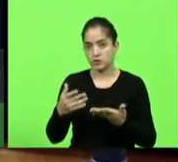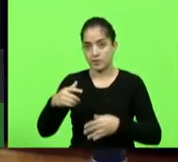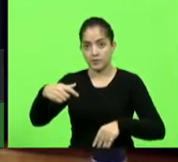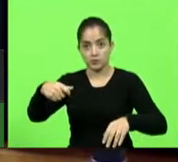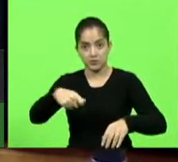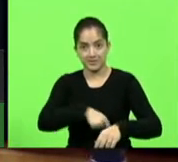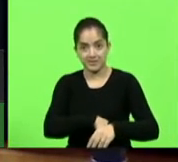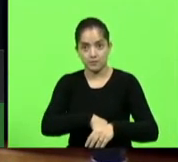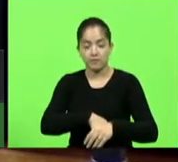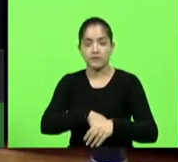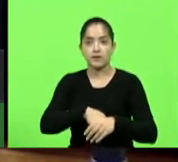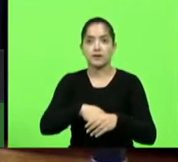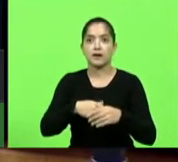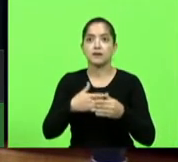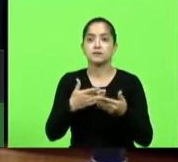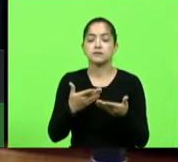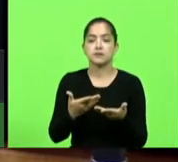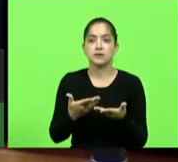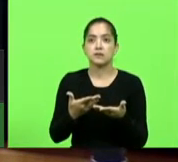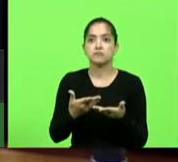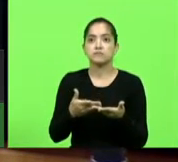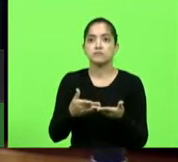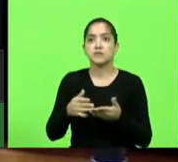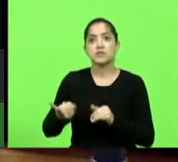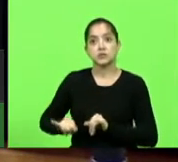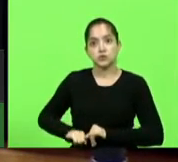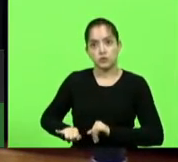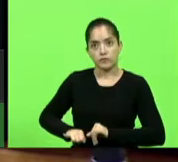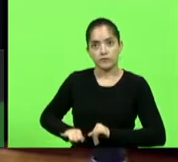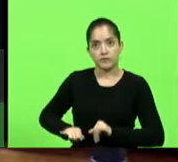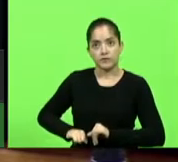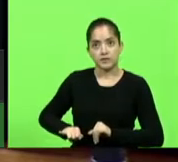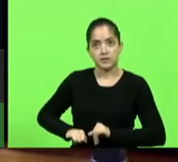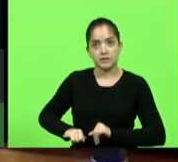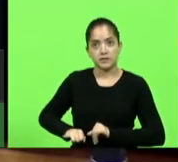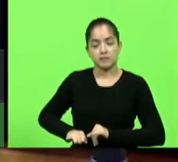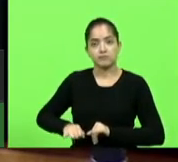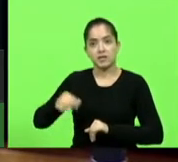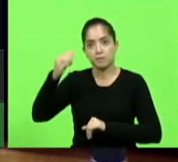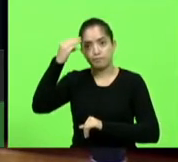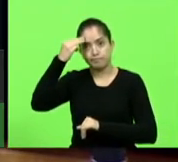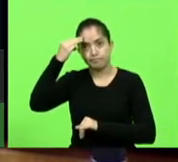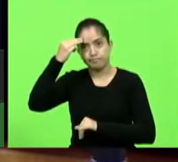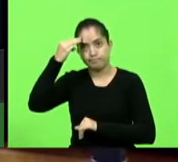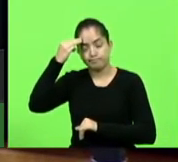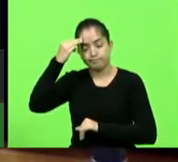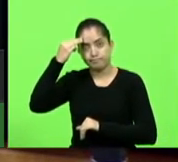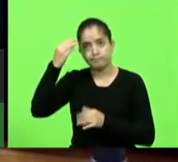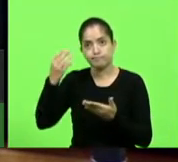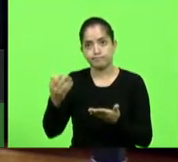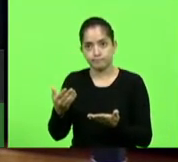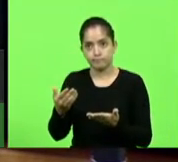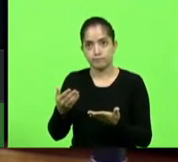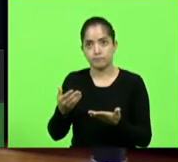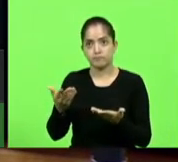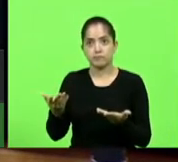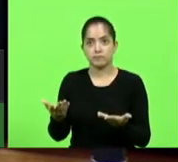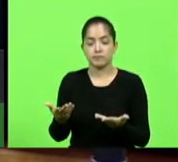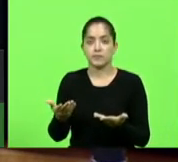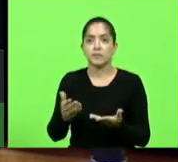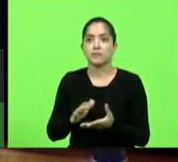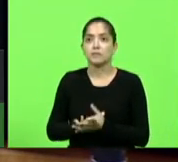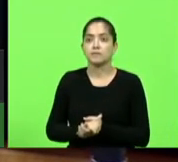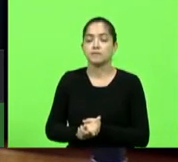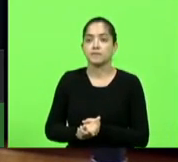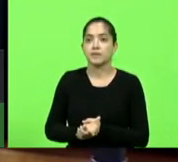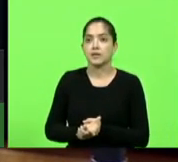facada, ele sofria de problemas mentais, tanto é que ele foi considerado inimputável.